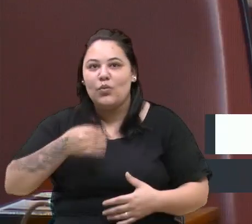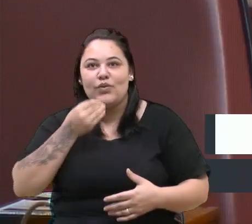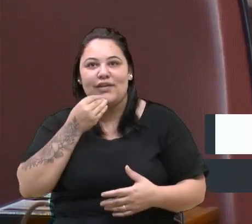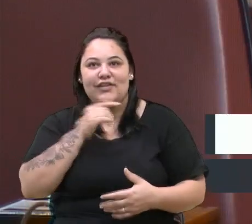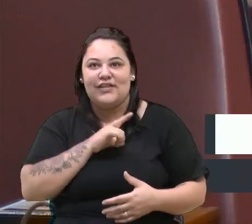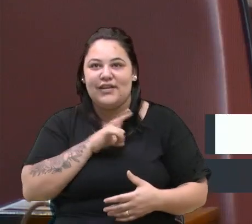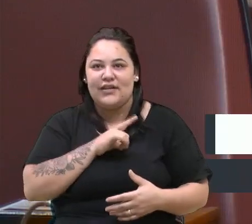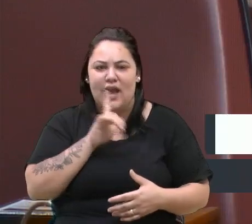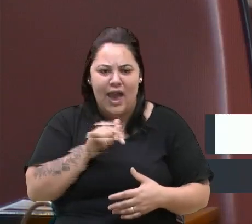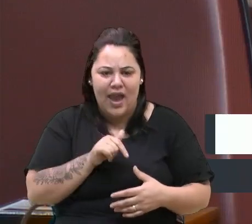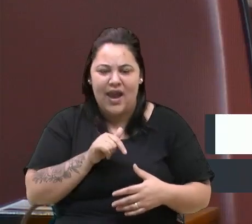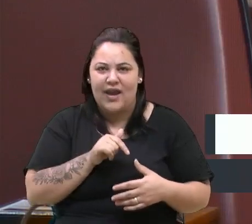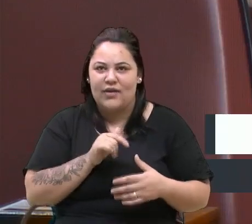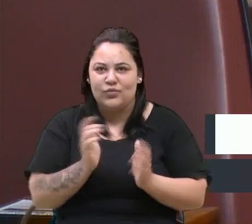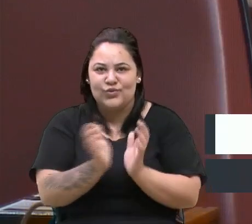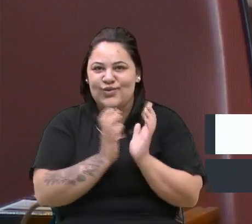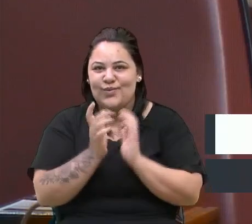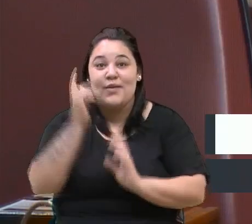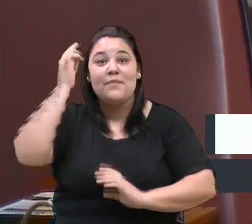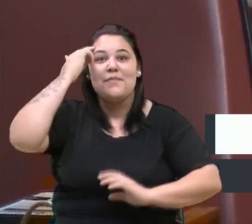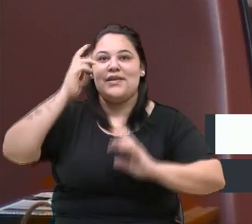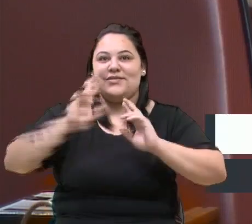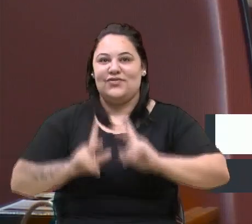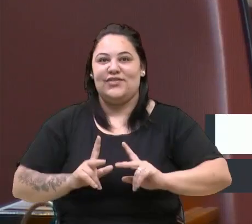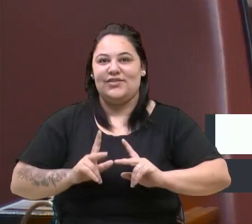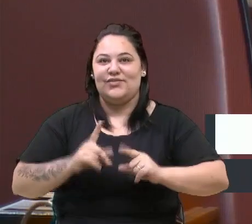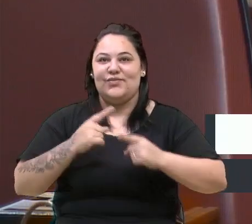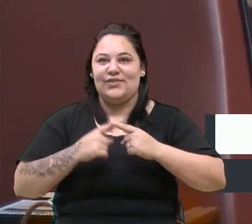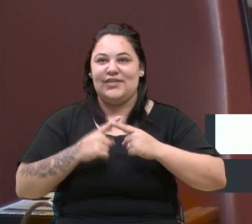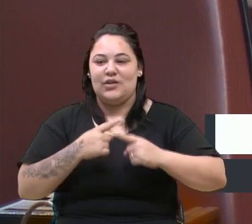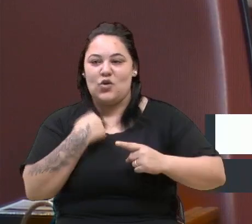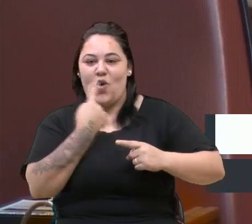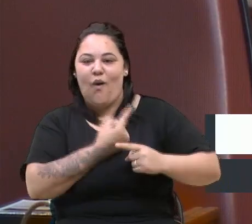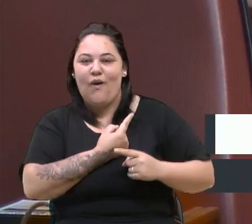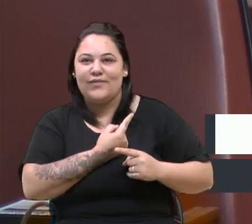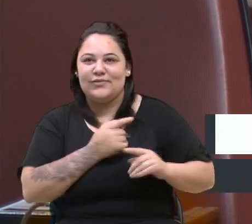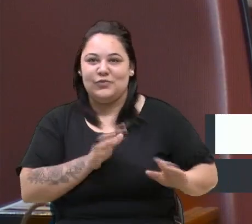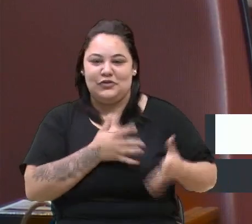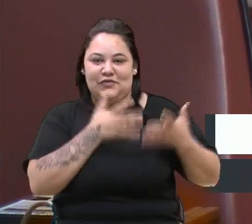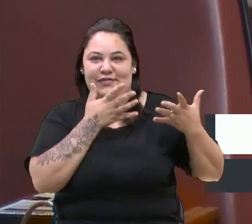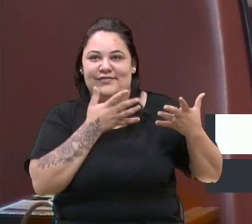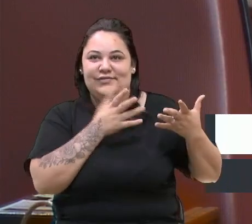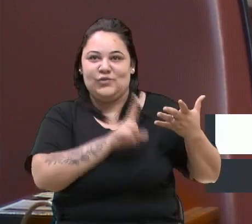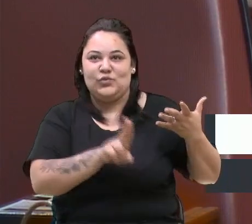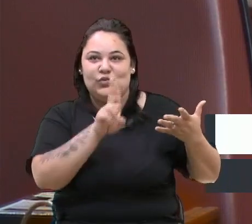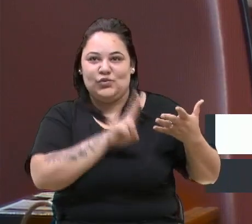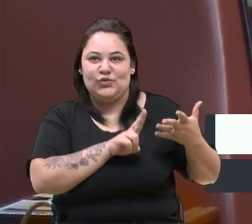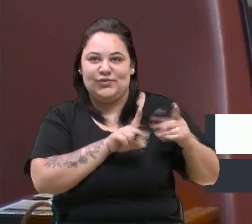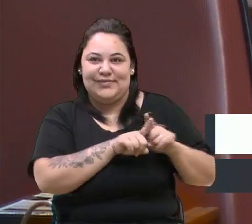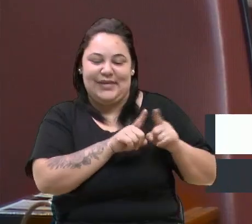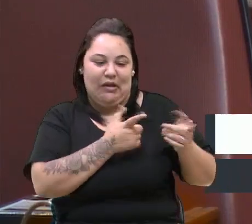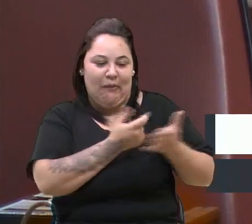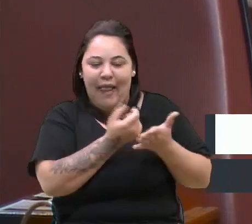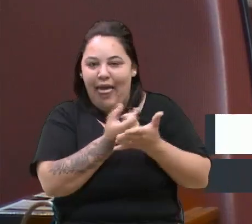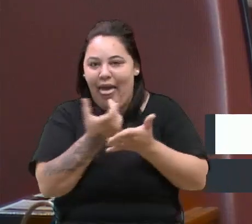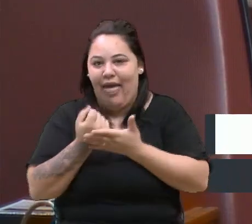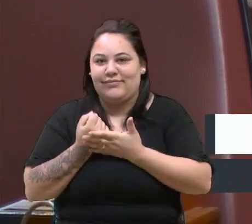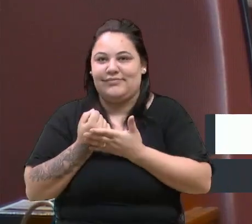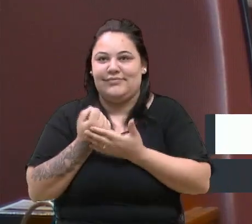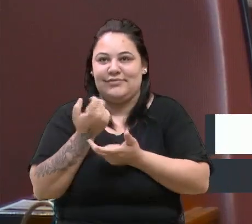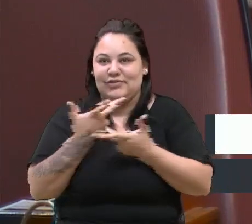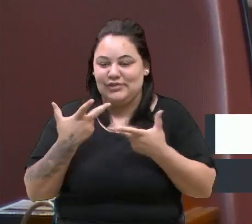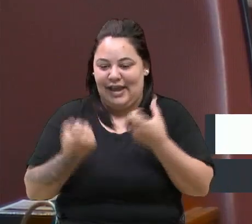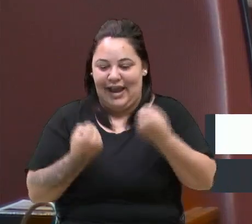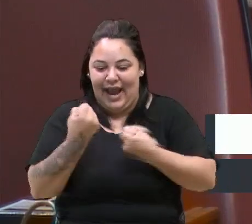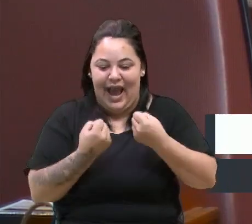uma geração que pensa diferente como nós. A nossa geração, ela foi uma geração estimulada ao consumo, né? A comprar o seu